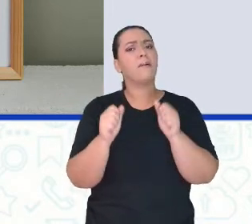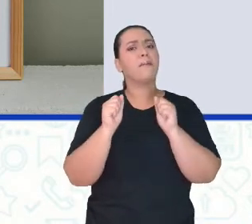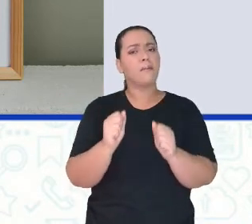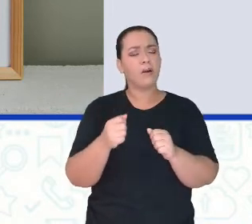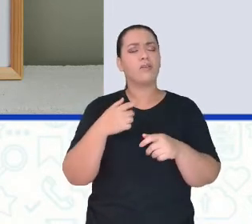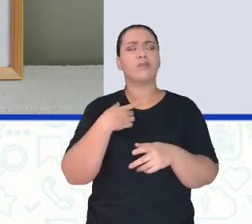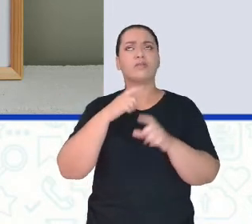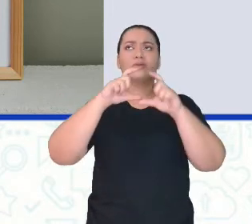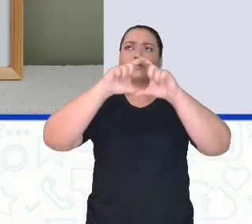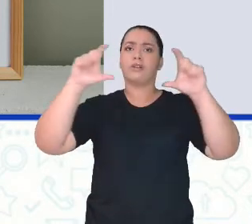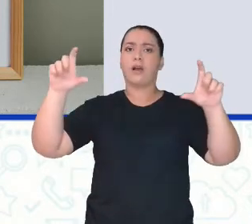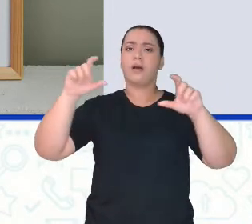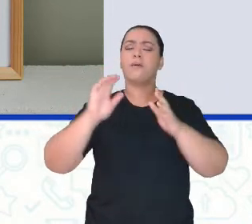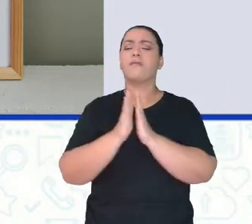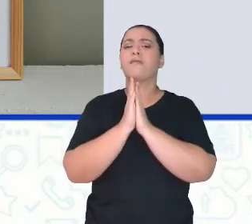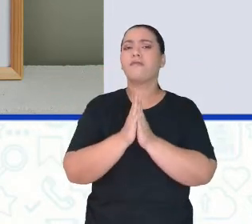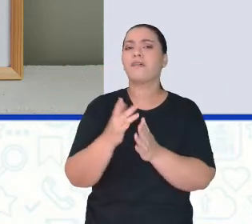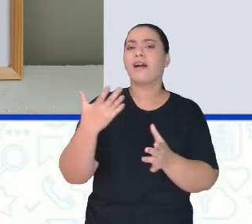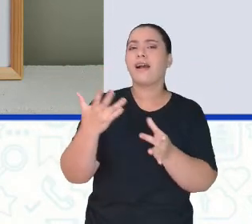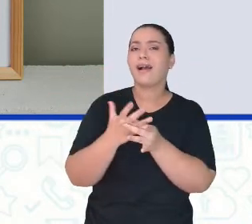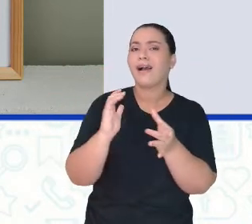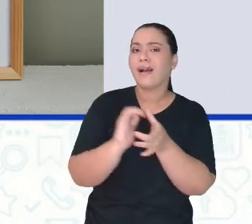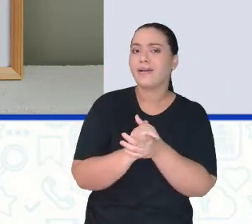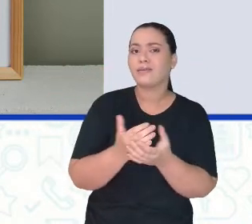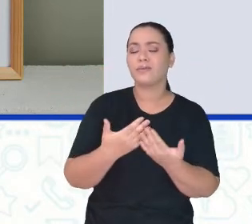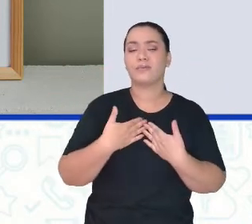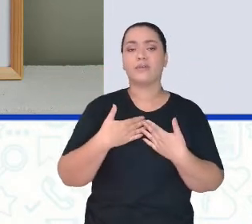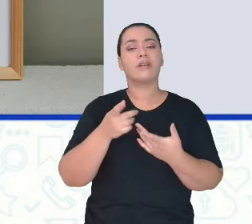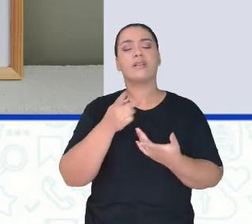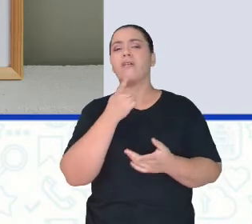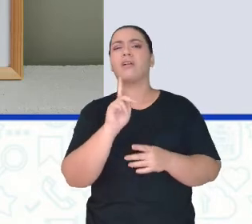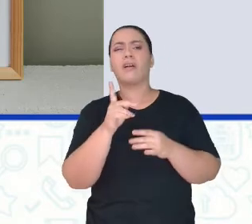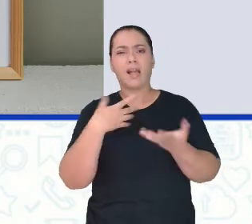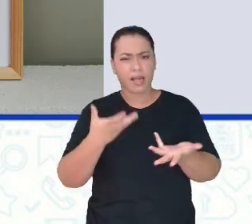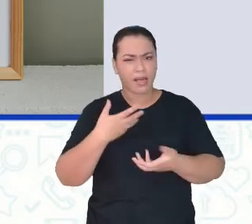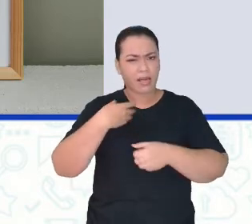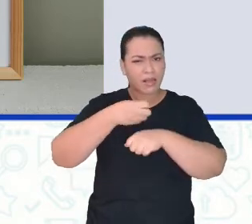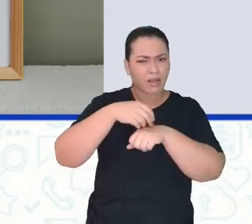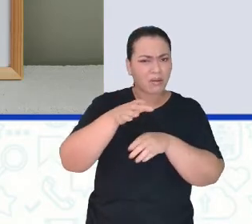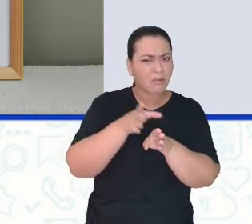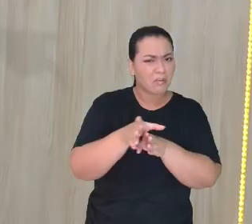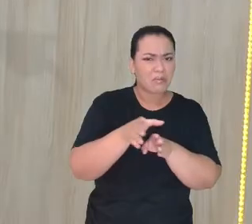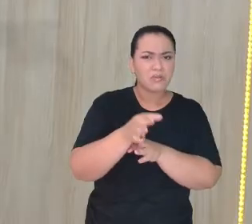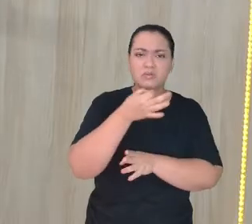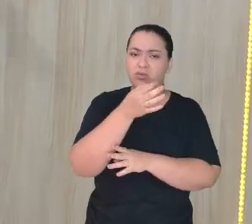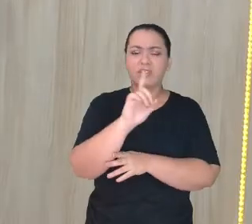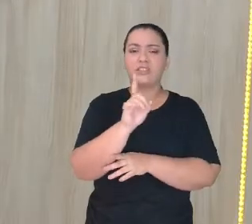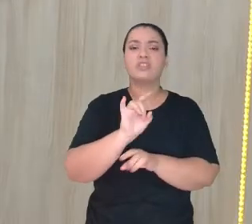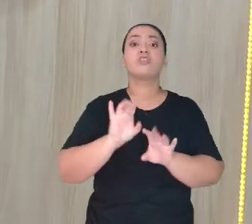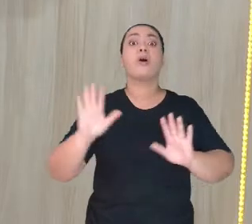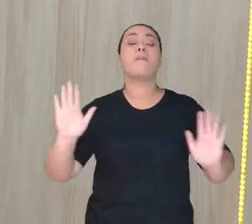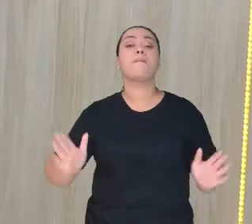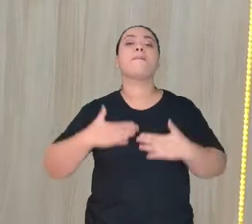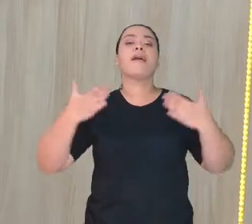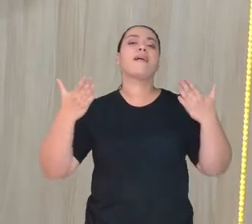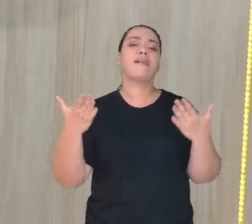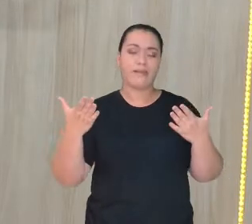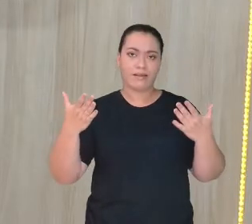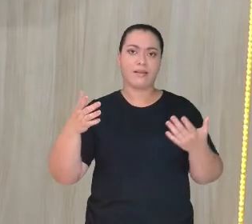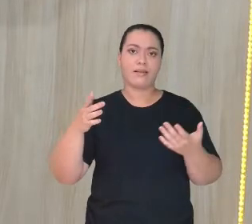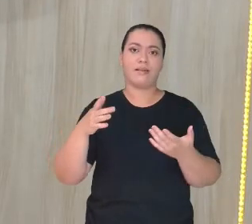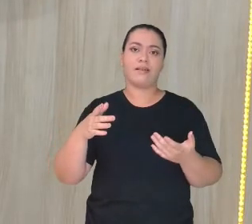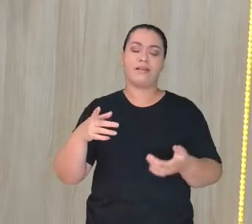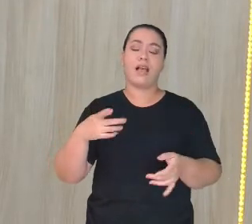case comigo, mas eu quero informar? Eu quero orientar? Eu quero sugerir? Não, eu quero surpreender, eu quero